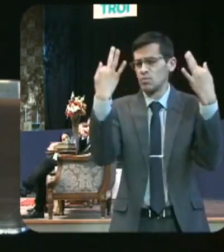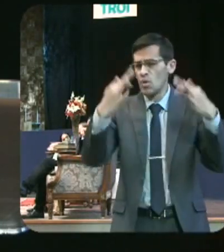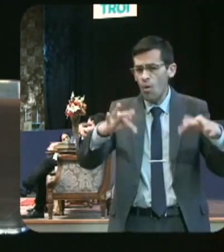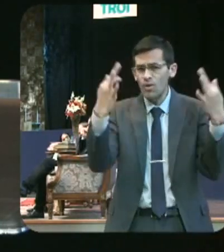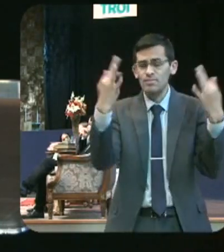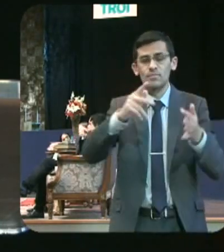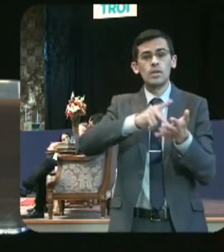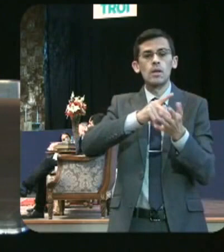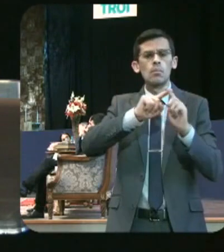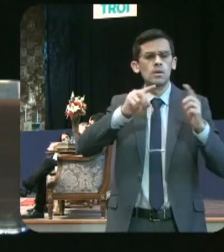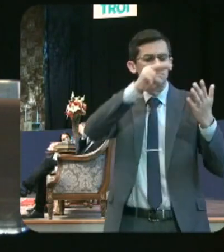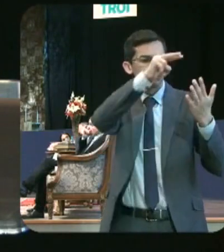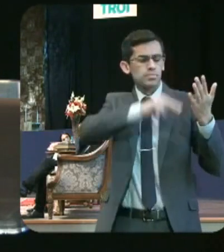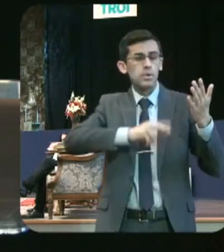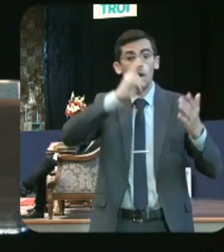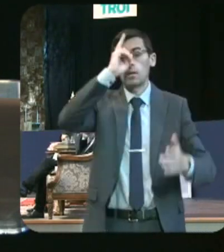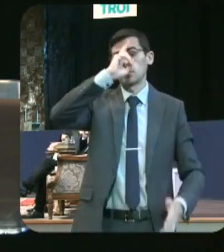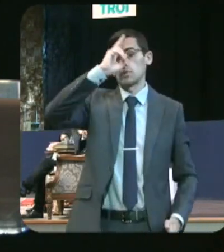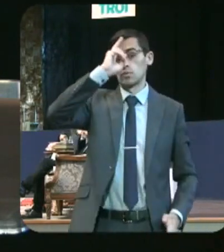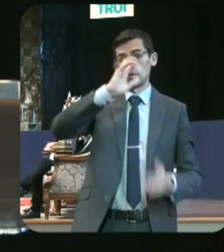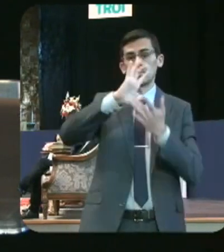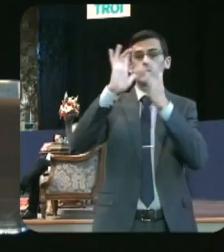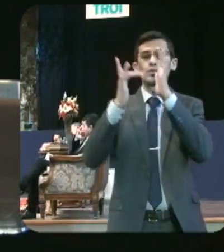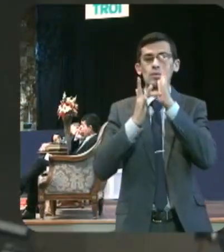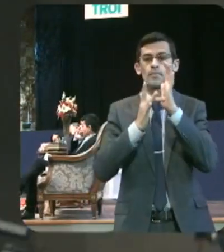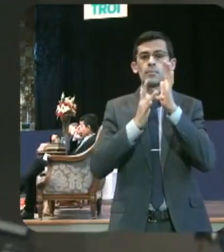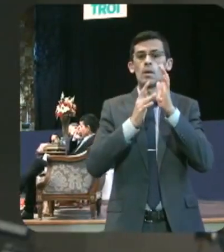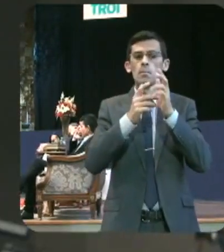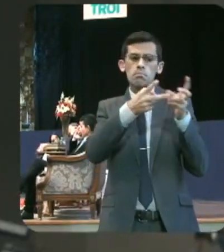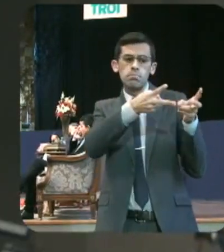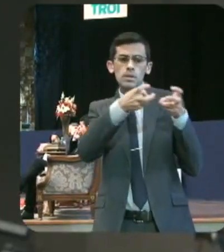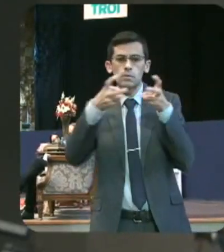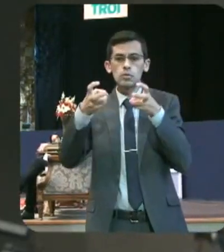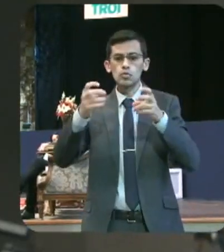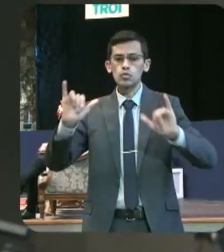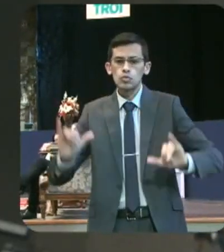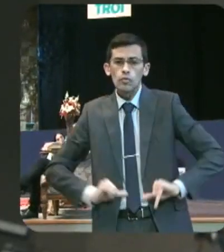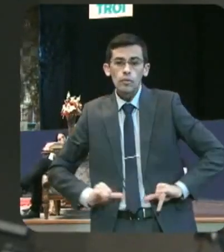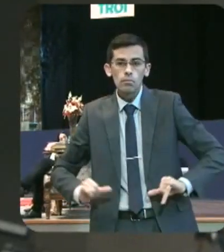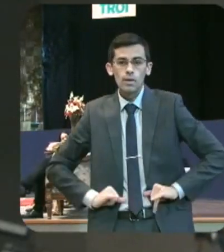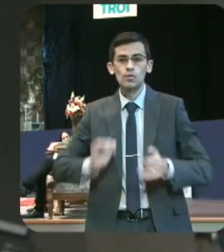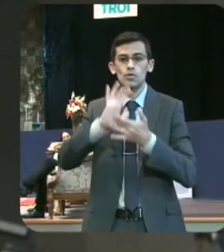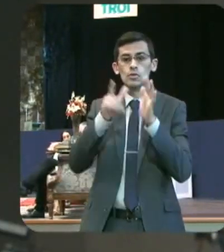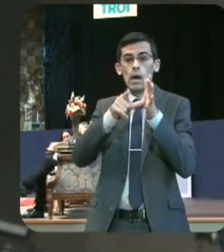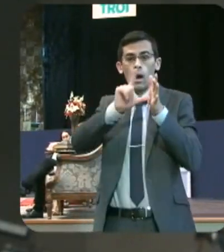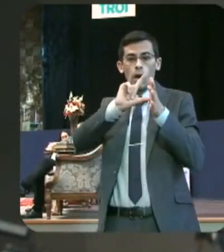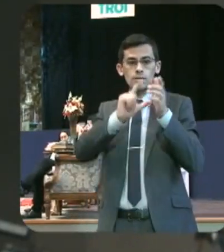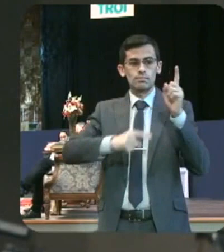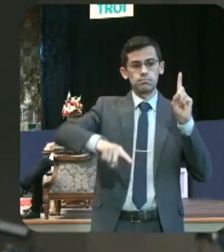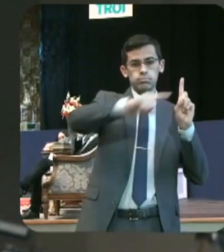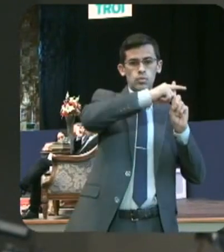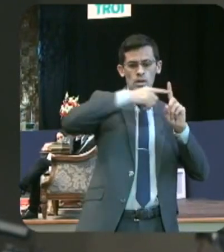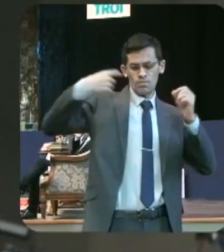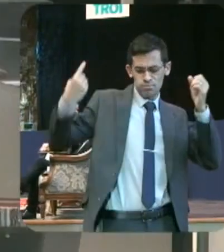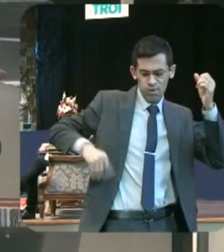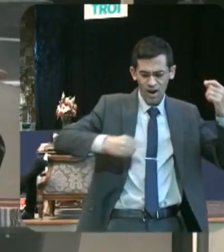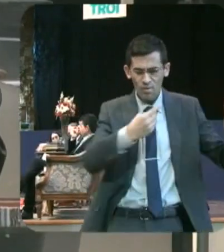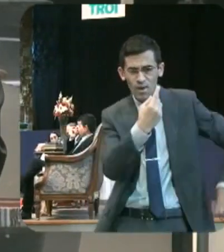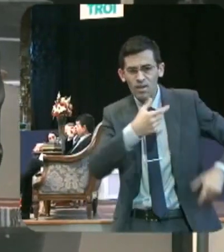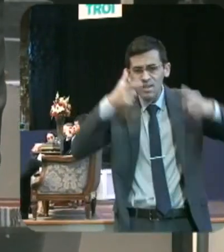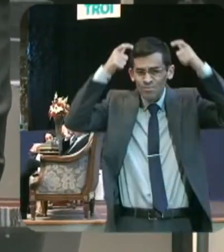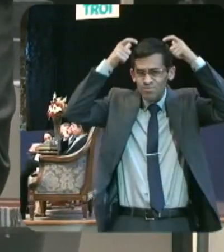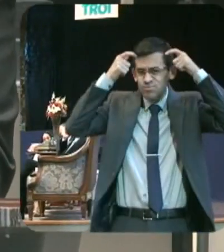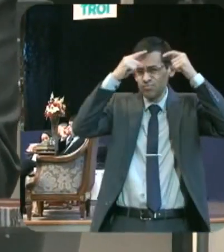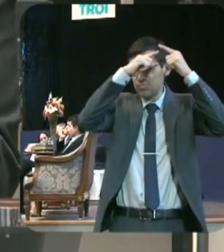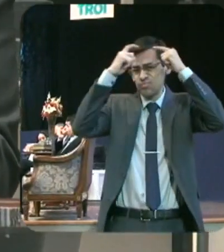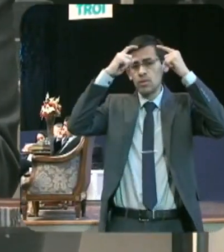gente olha para a história de Jesus, a gente vai ver os sofrimentos de Jesus antes da cruz, os açoites, a coroa de